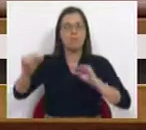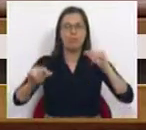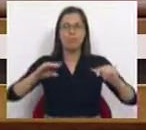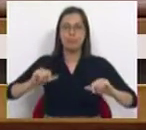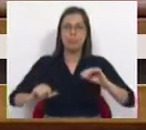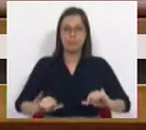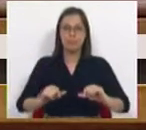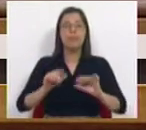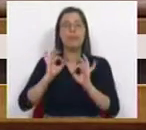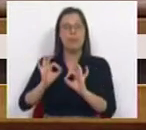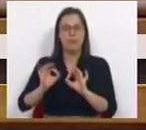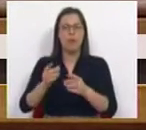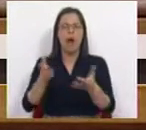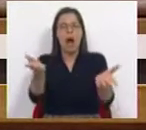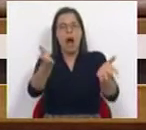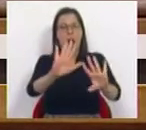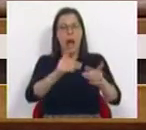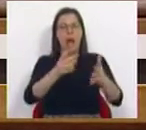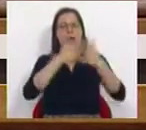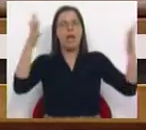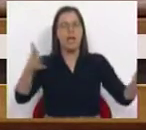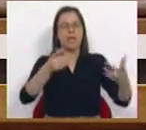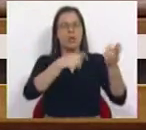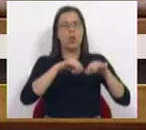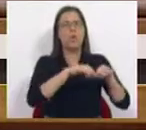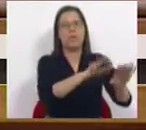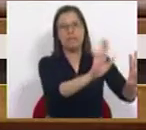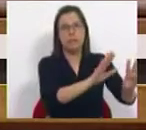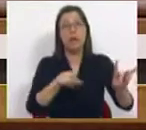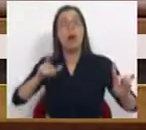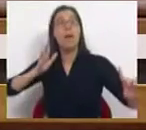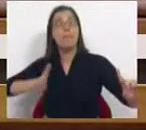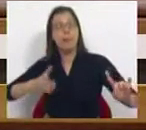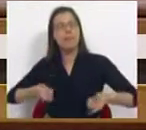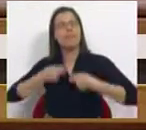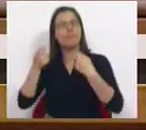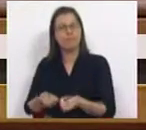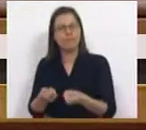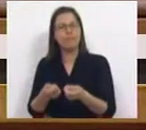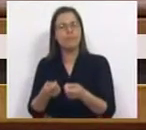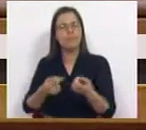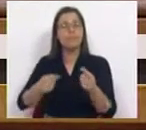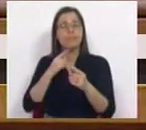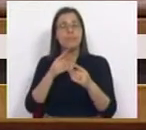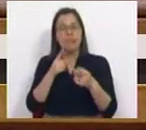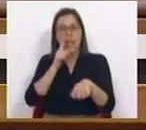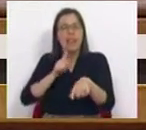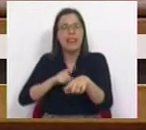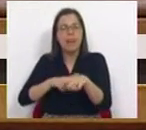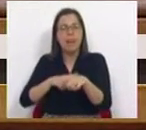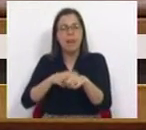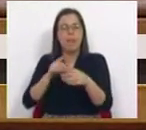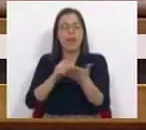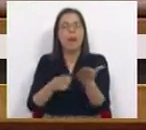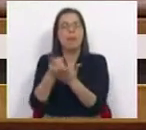locais, em detrimento das grandes superfícies comerciais. Da mesma forma, é necessário apostar nos circuitos curtos de